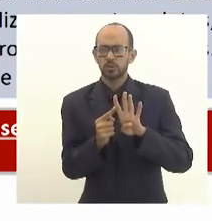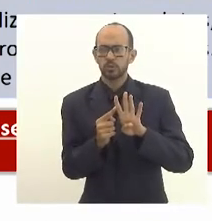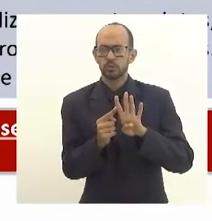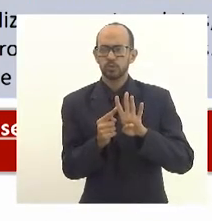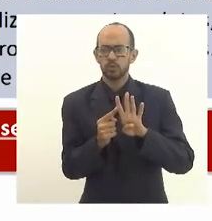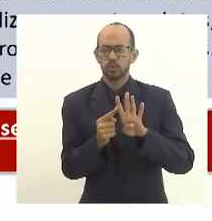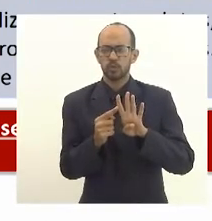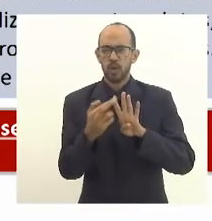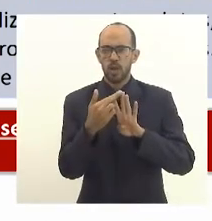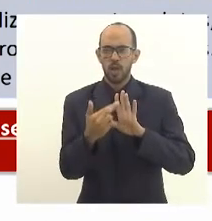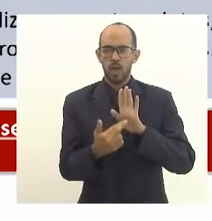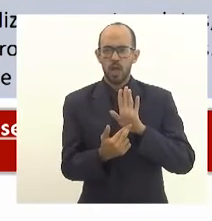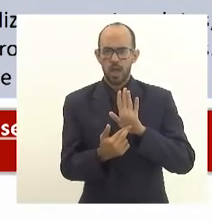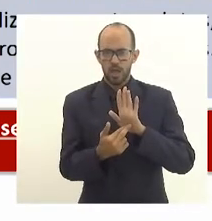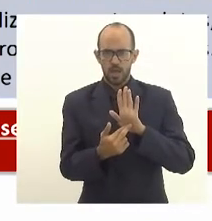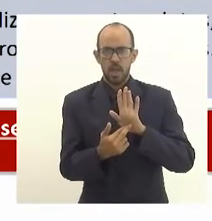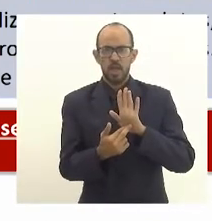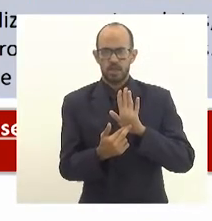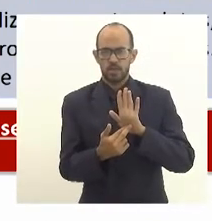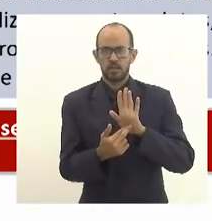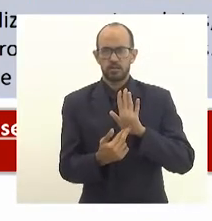regulamentações que regem o arcabouço